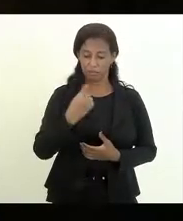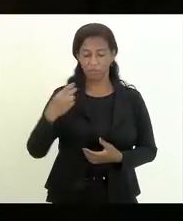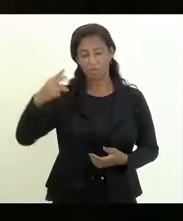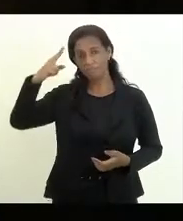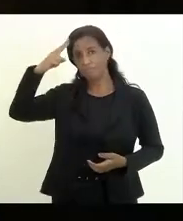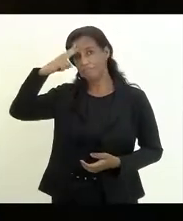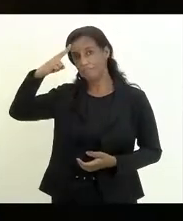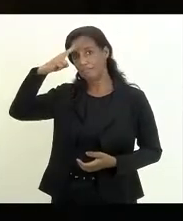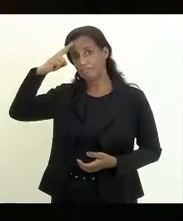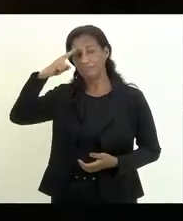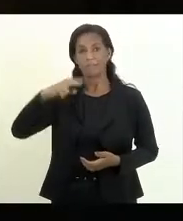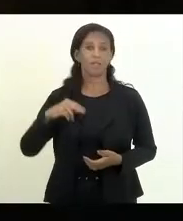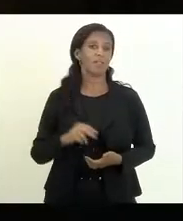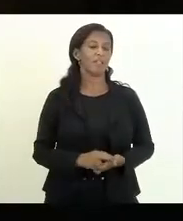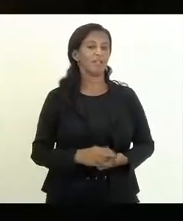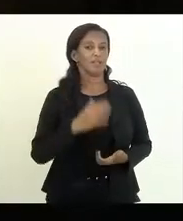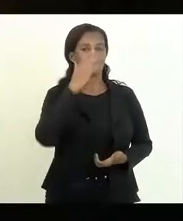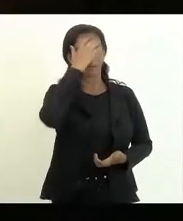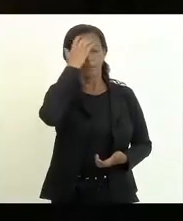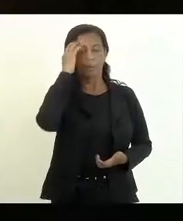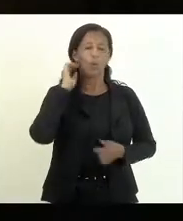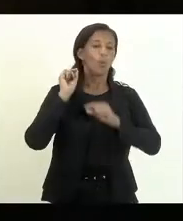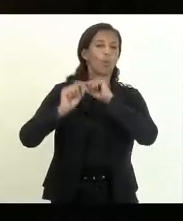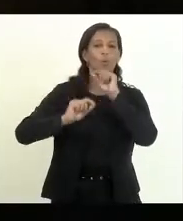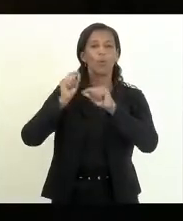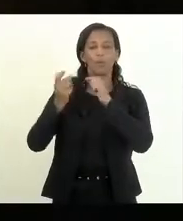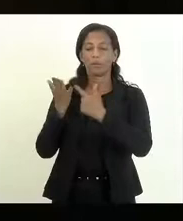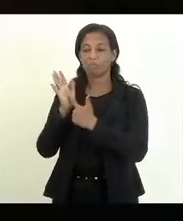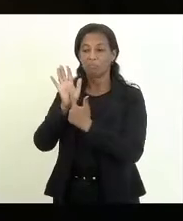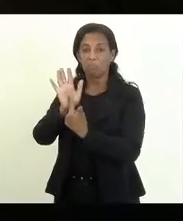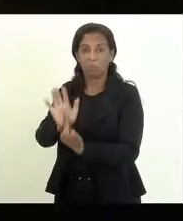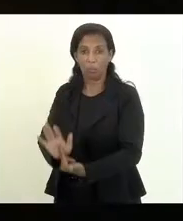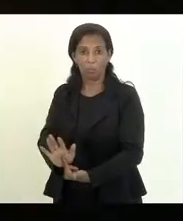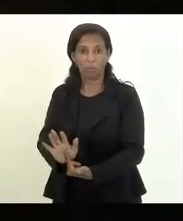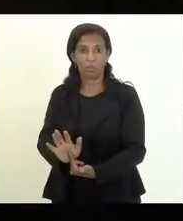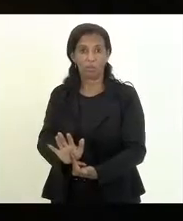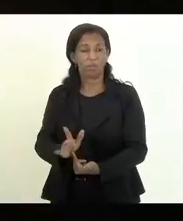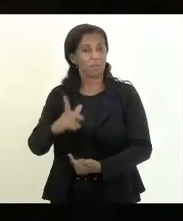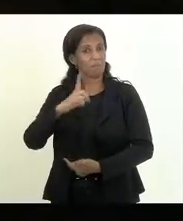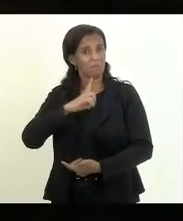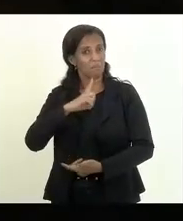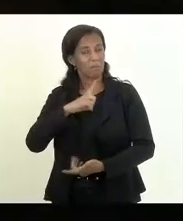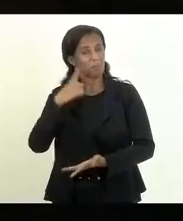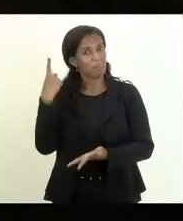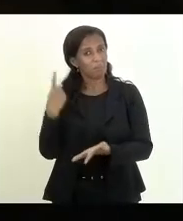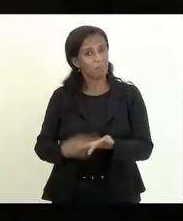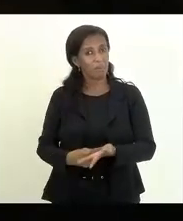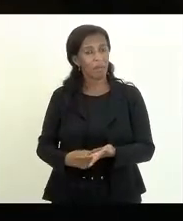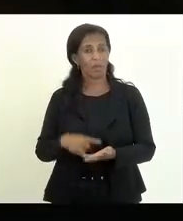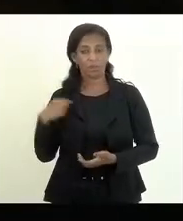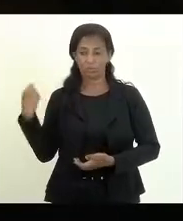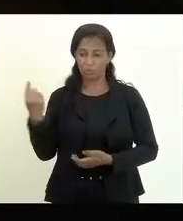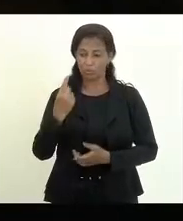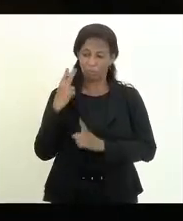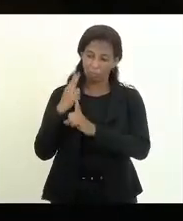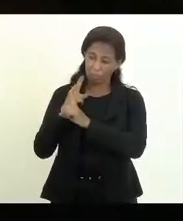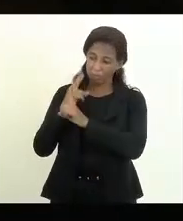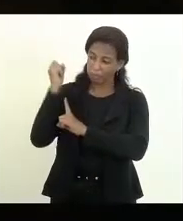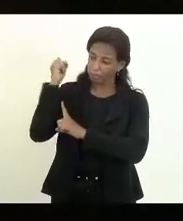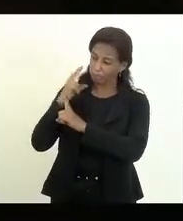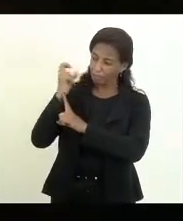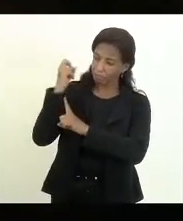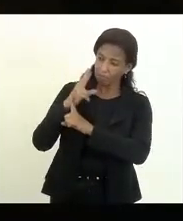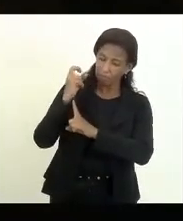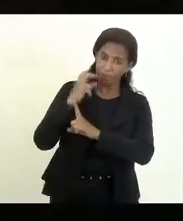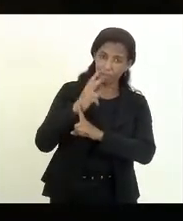rememorar a história que a história não conta e ter sagrado aí os nossos heróis, heróis que